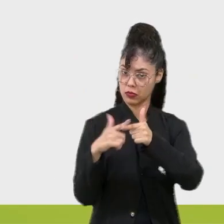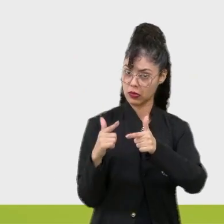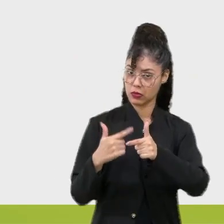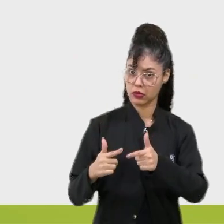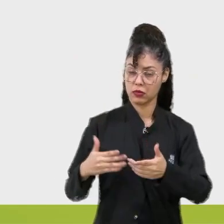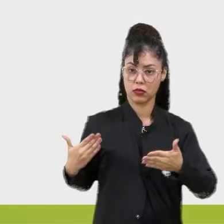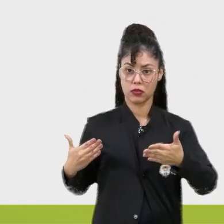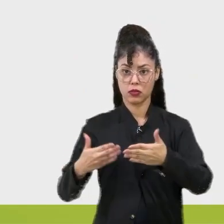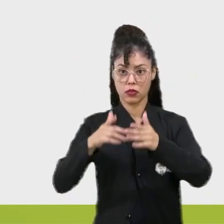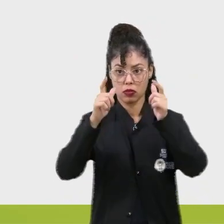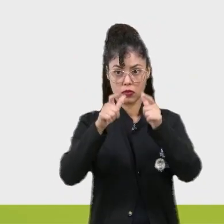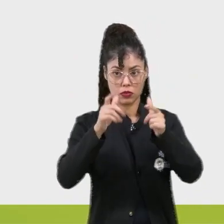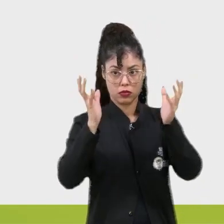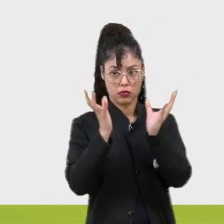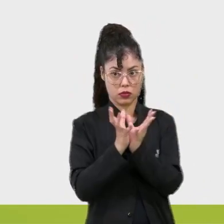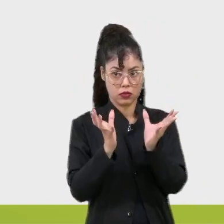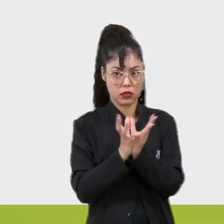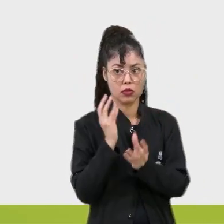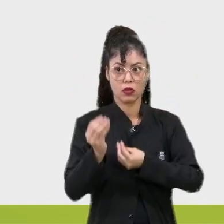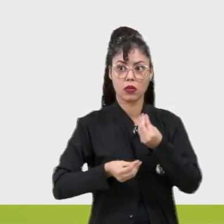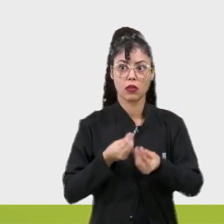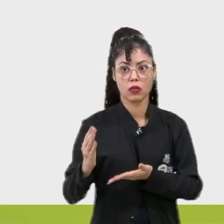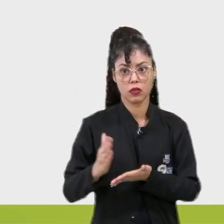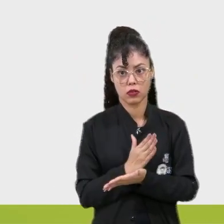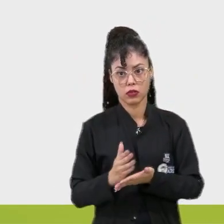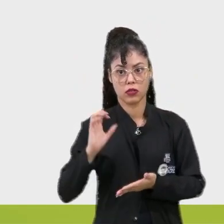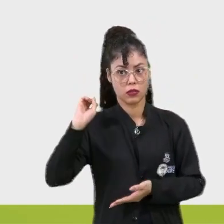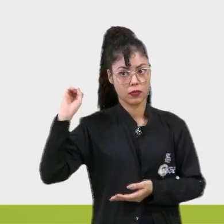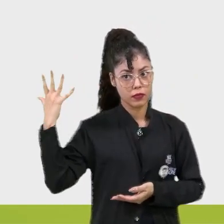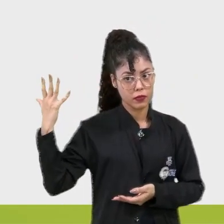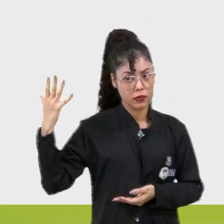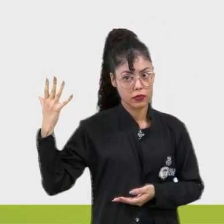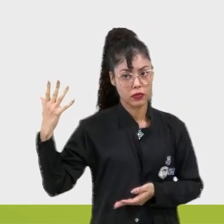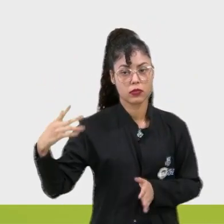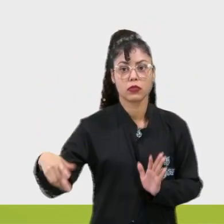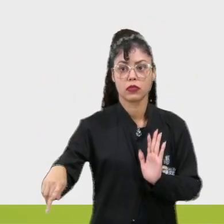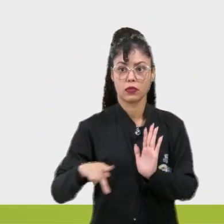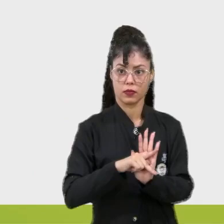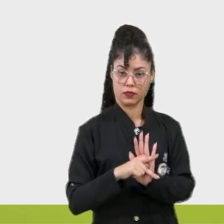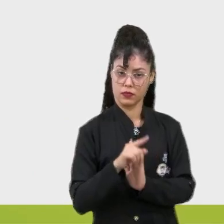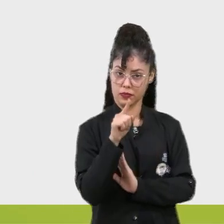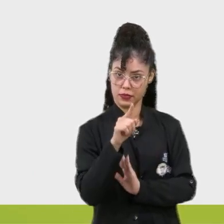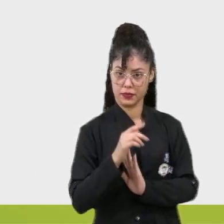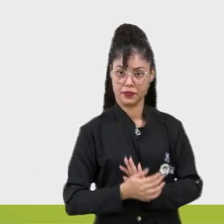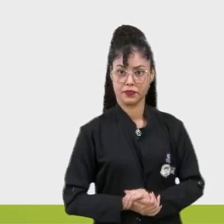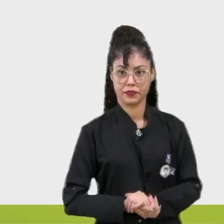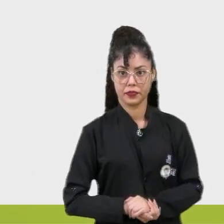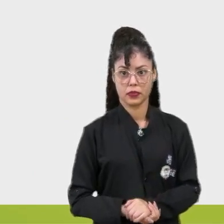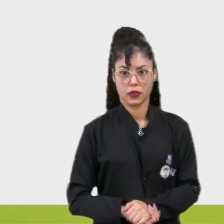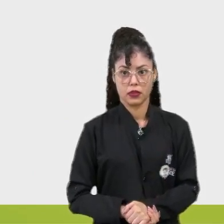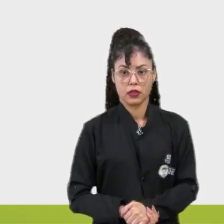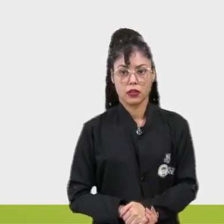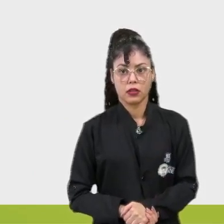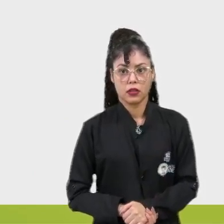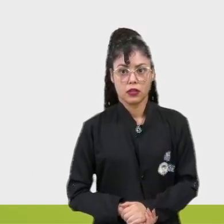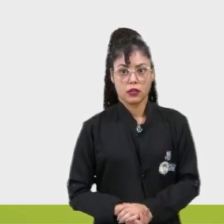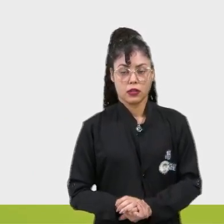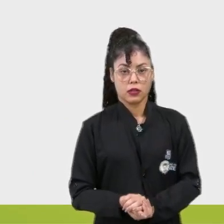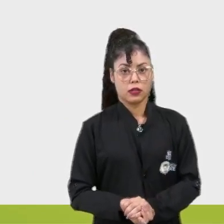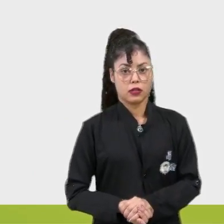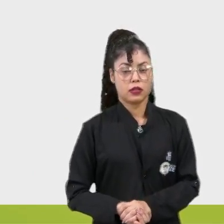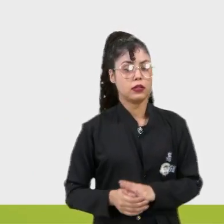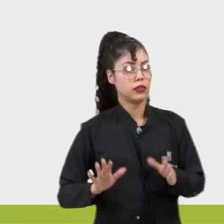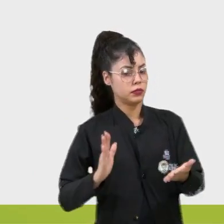de determinado grupo ou indivíduo e não como algo que ocorre com o seu grupo ou com você, tá? Então, não